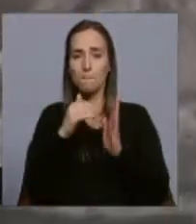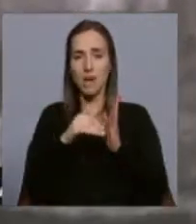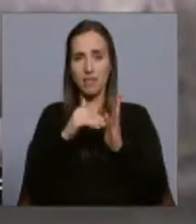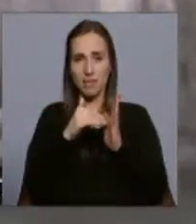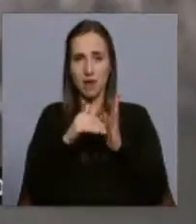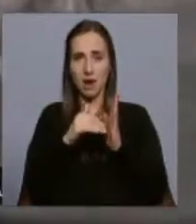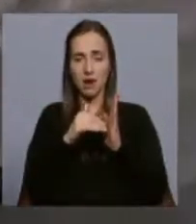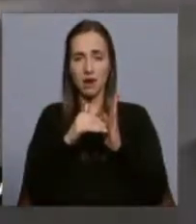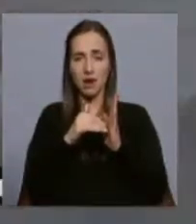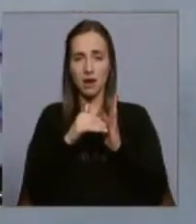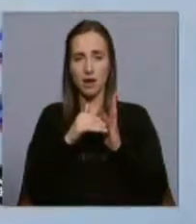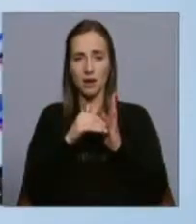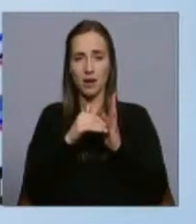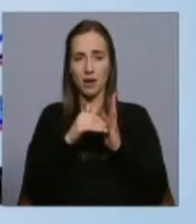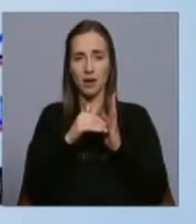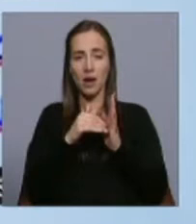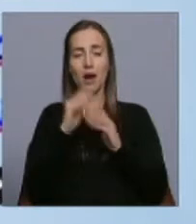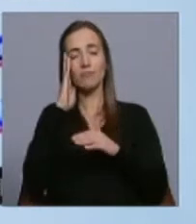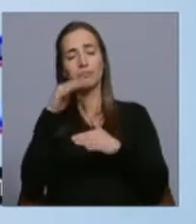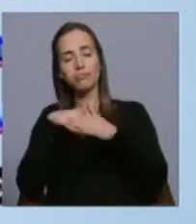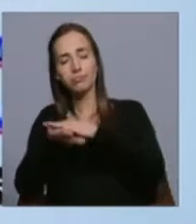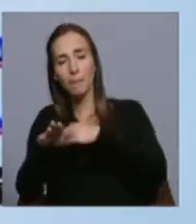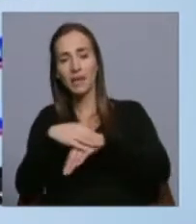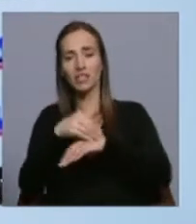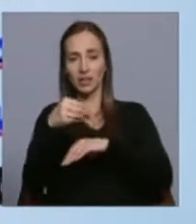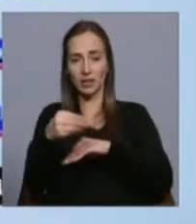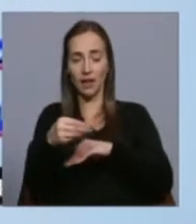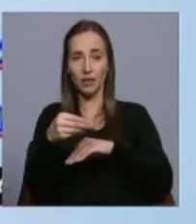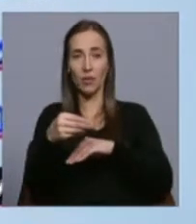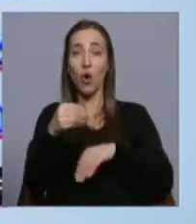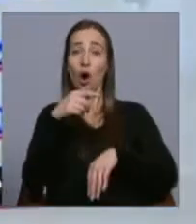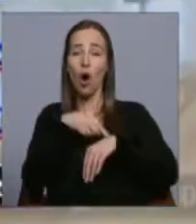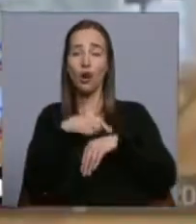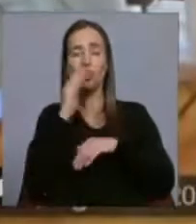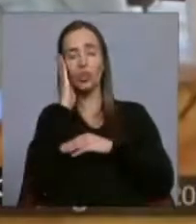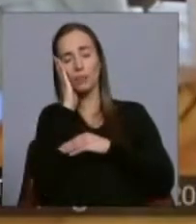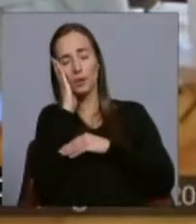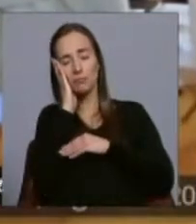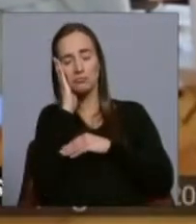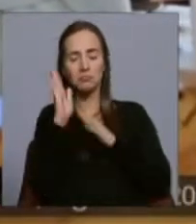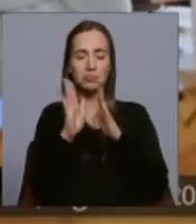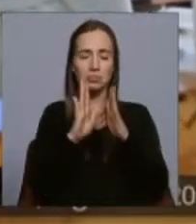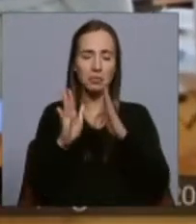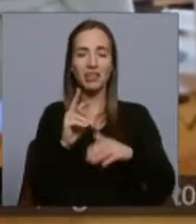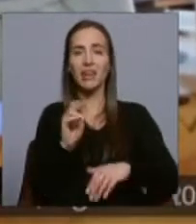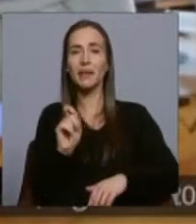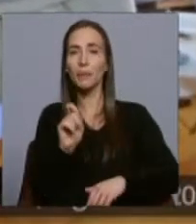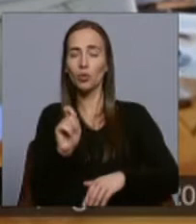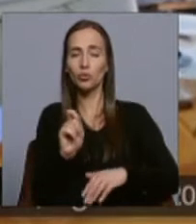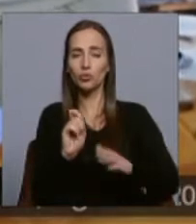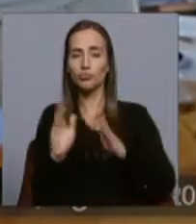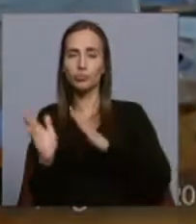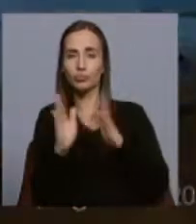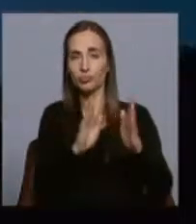em que se vai para a cama mais tarde. E que depois a hora de dormir oscilou cerca de 30 minutos. E isto tanto esteve presente